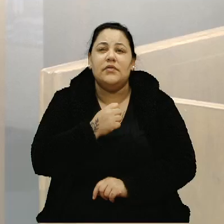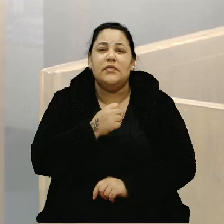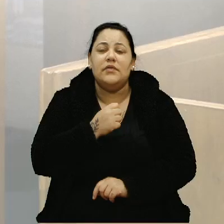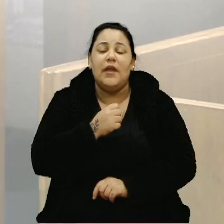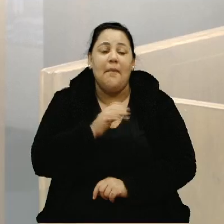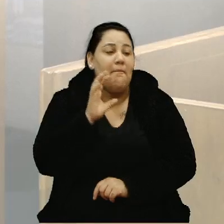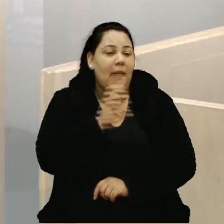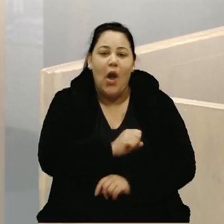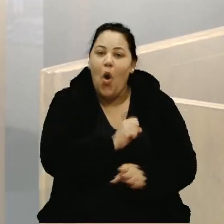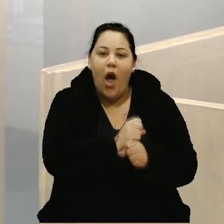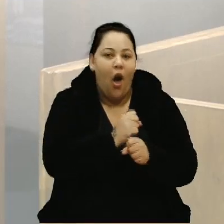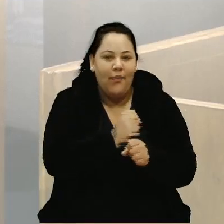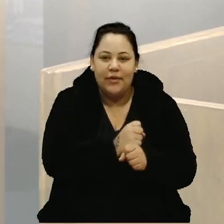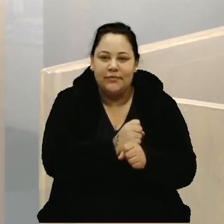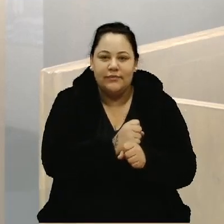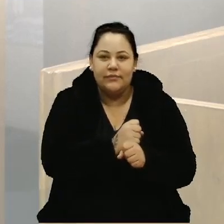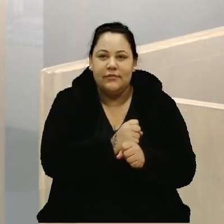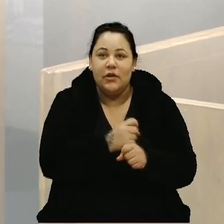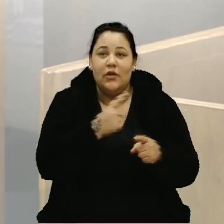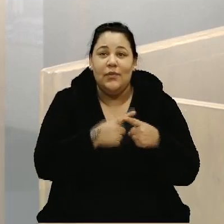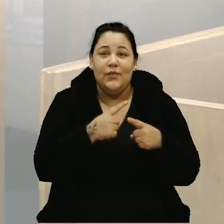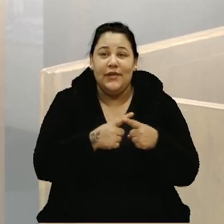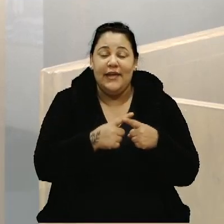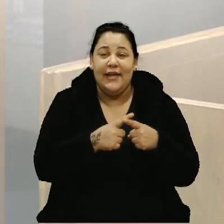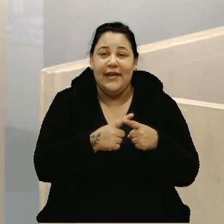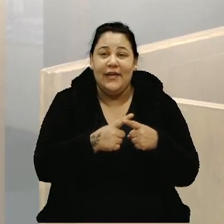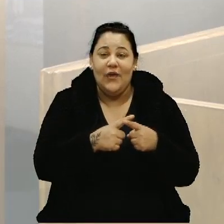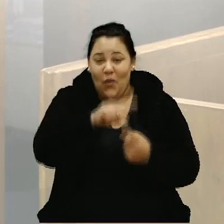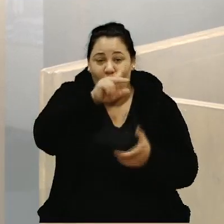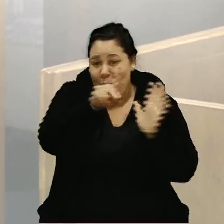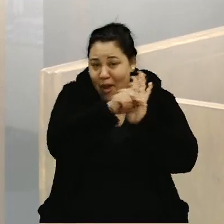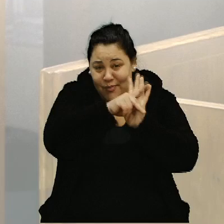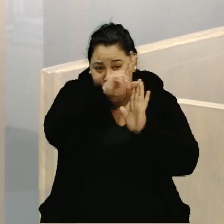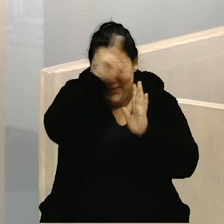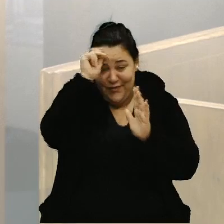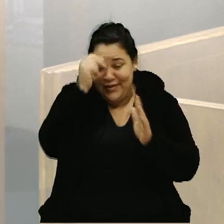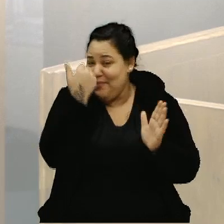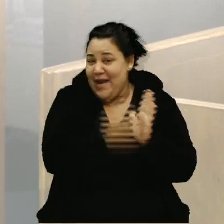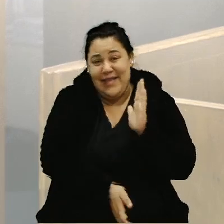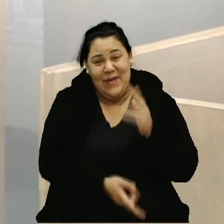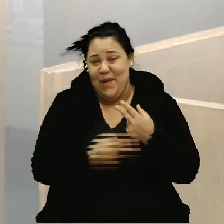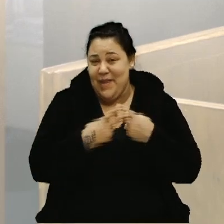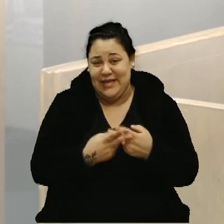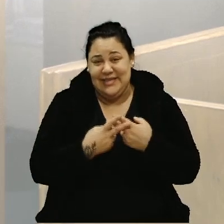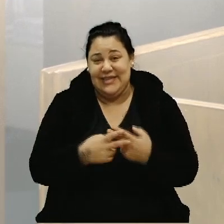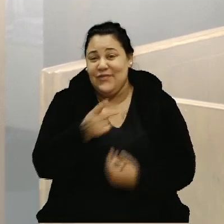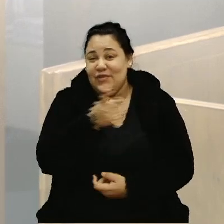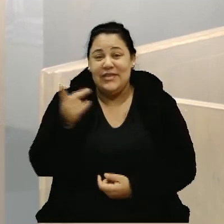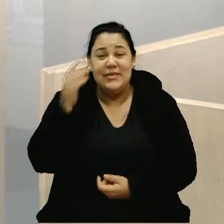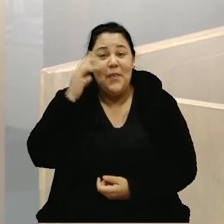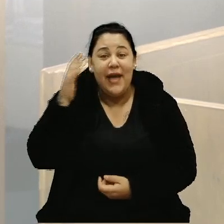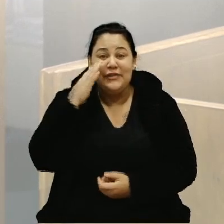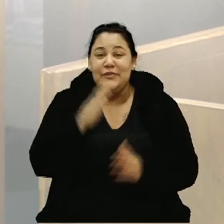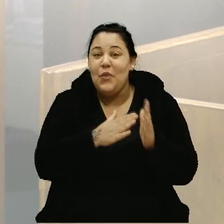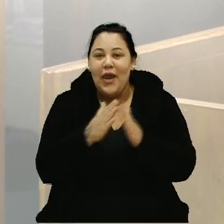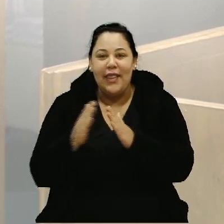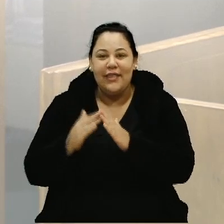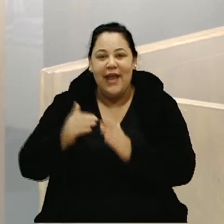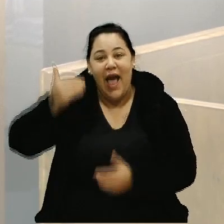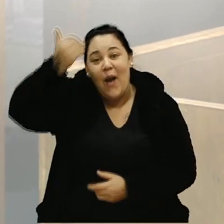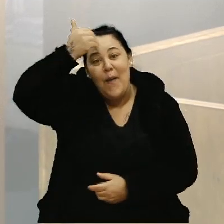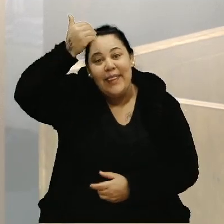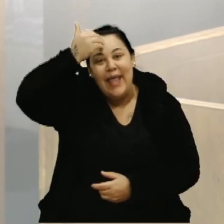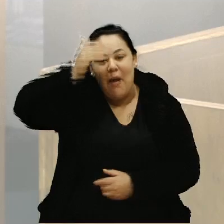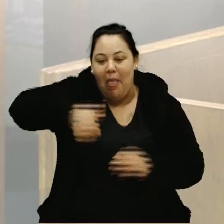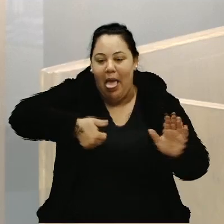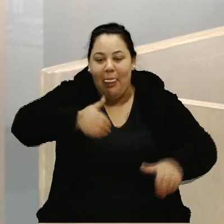porque se ele já estava sem paciência, vocês imaginem os moradores aguentar a buraqueira que